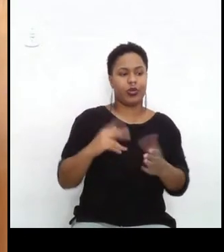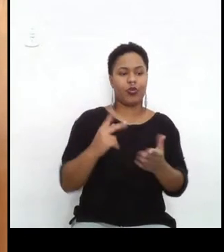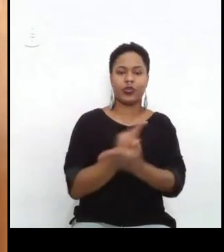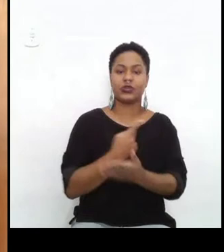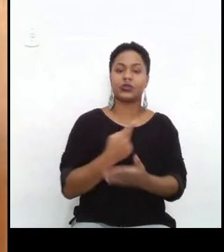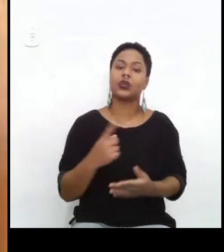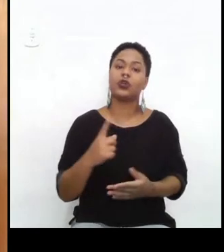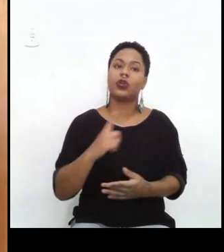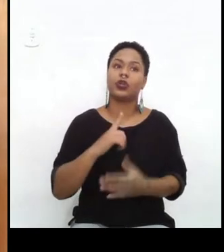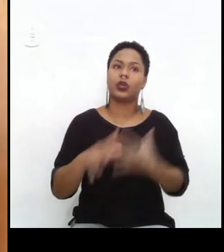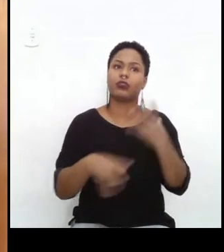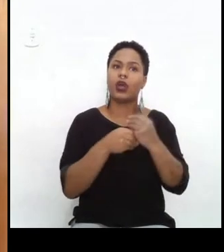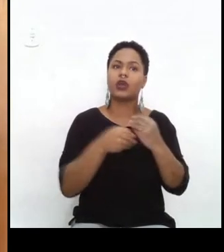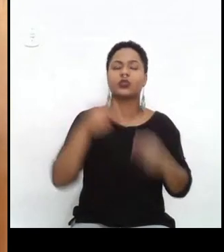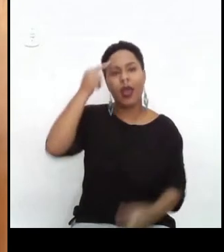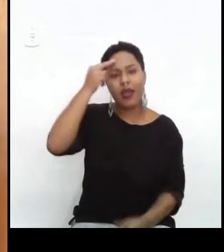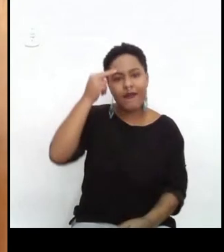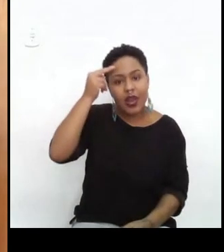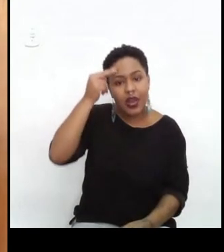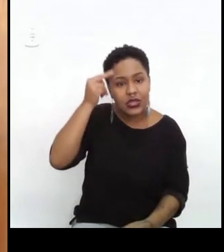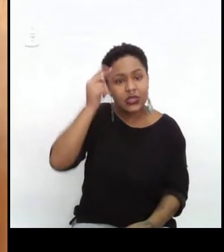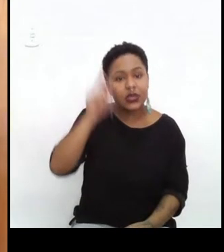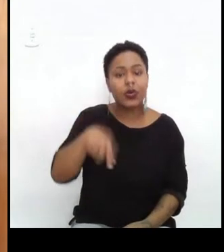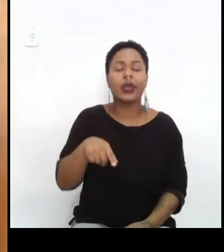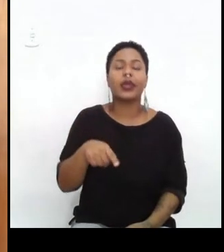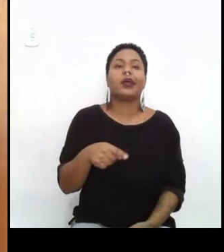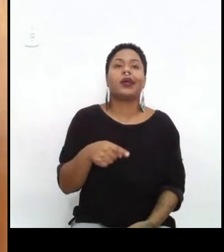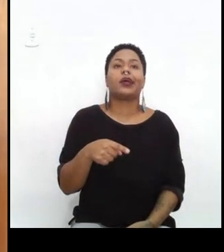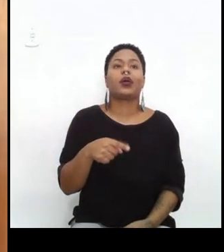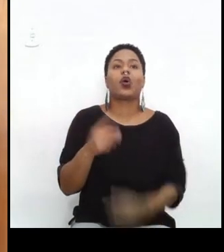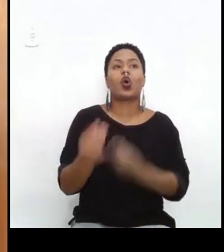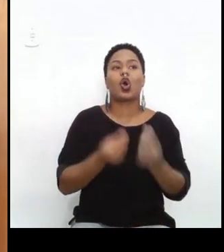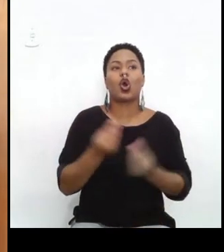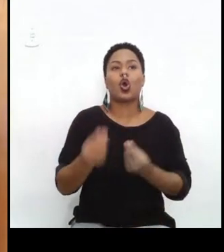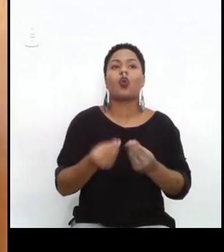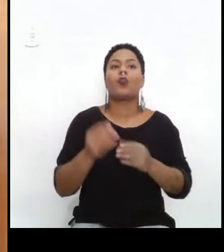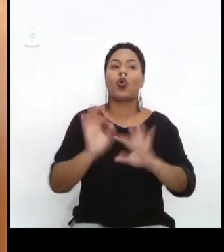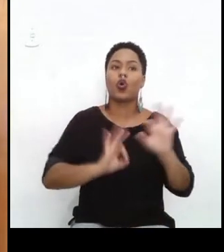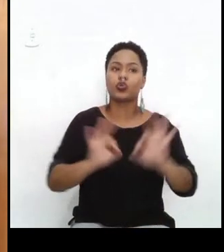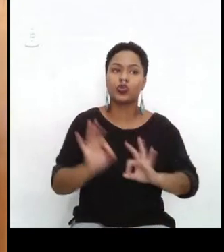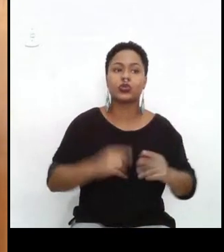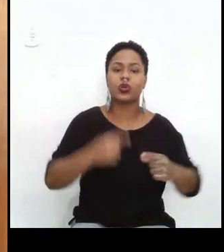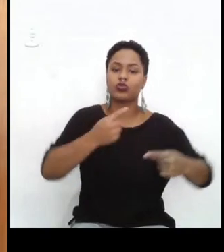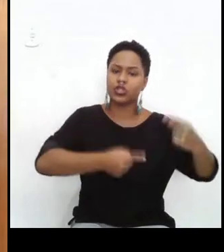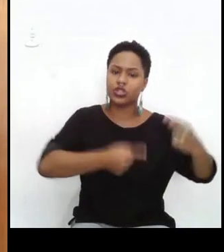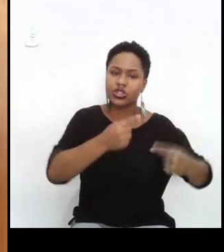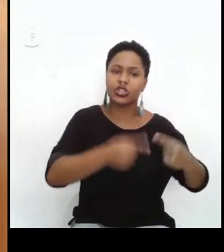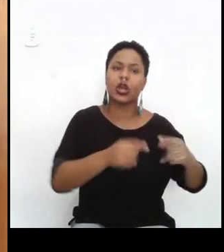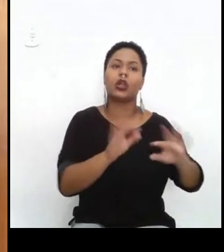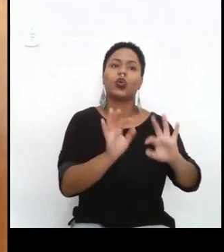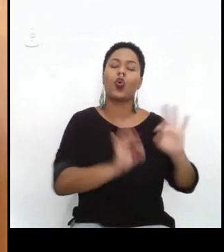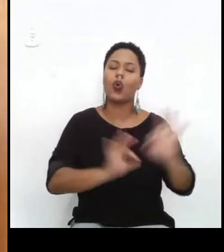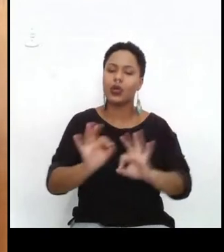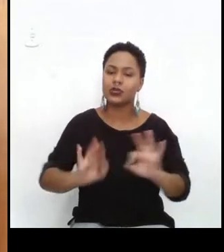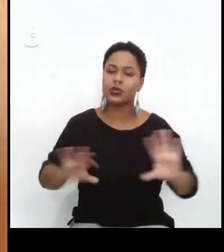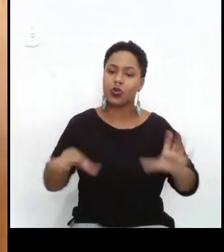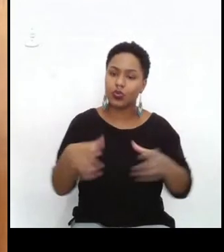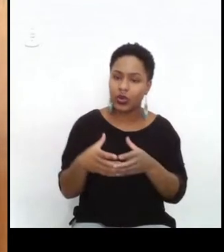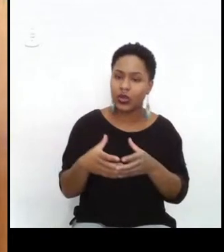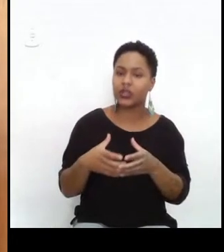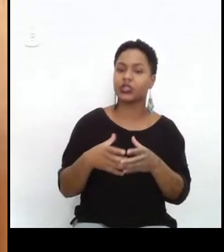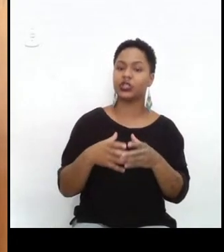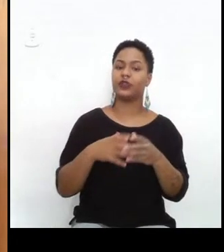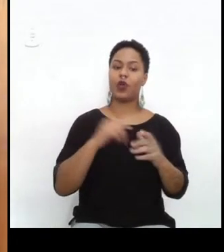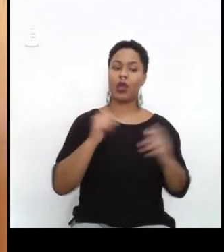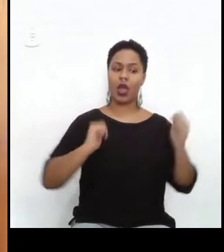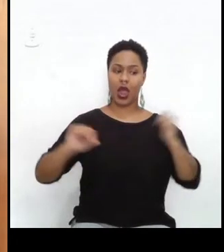ser em construcção e aliviar eu vou com as organizaciones e o artcozi fácil Militar de